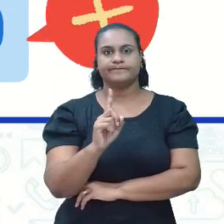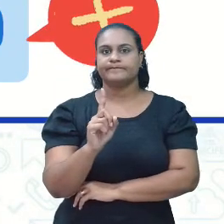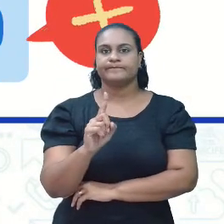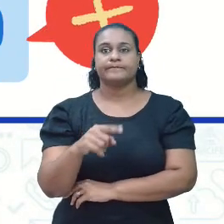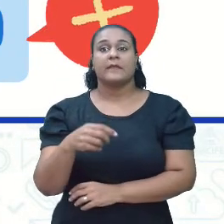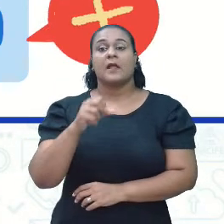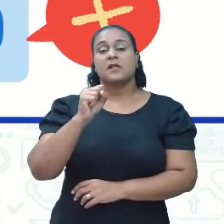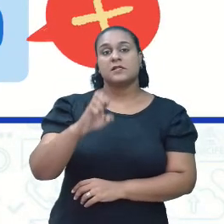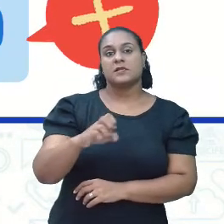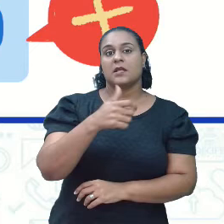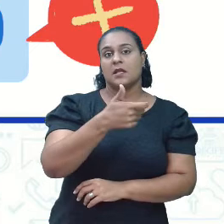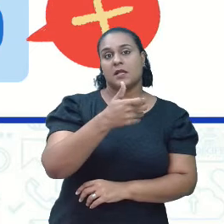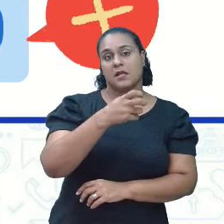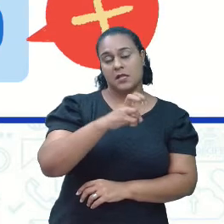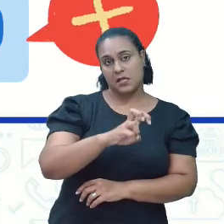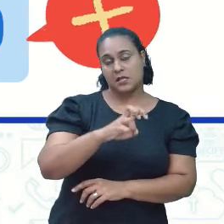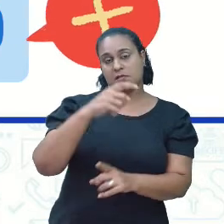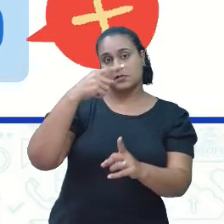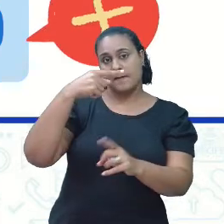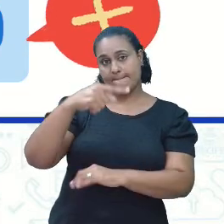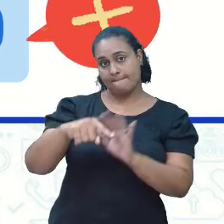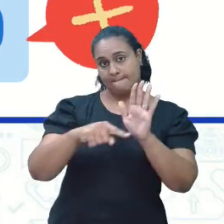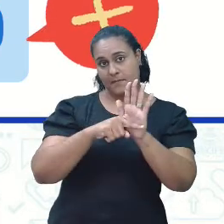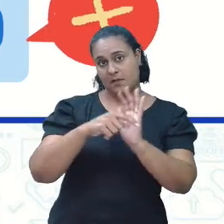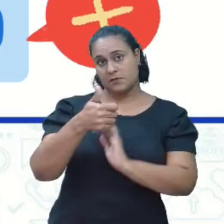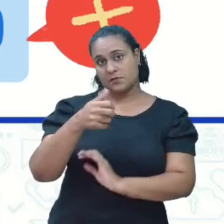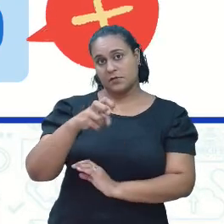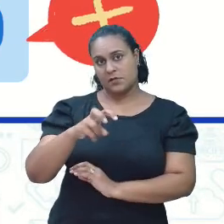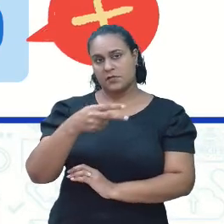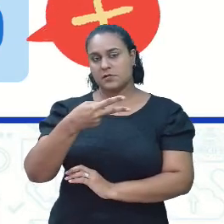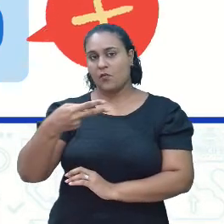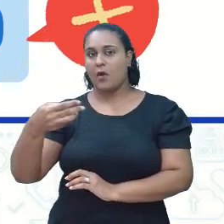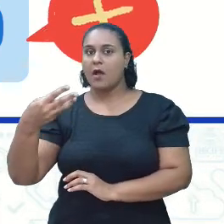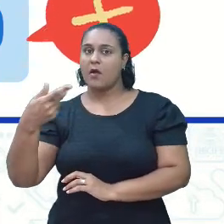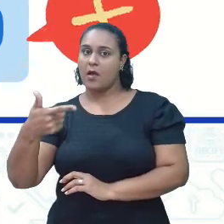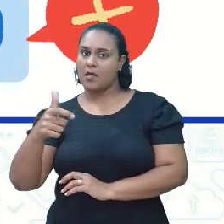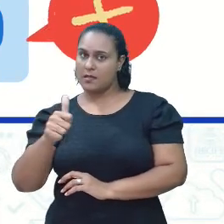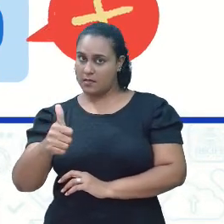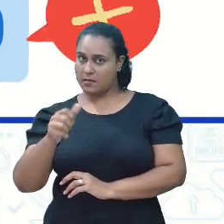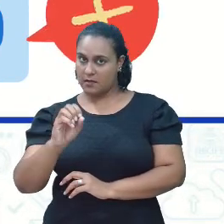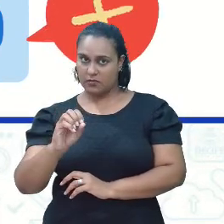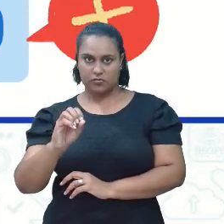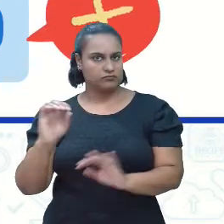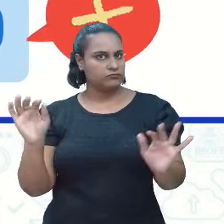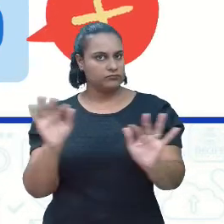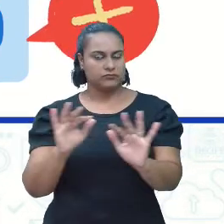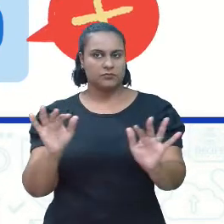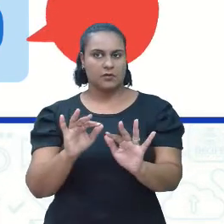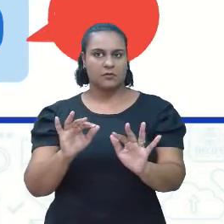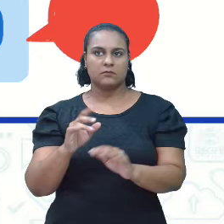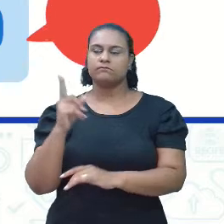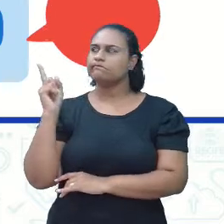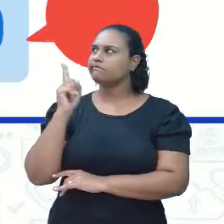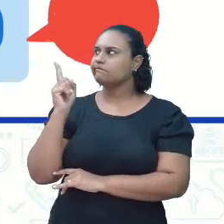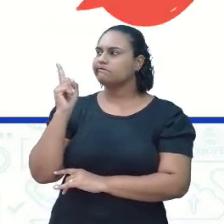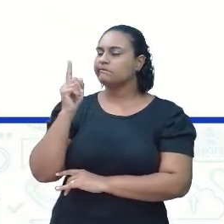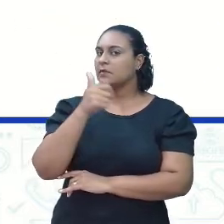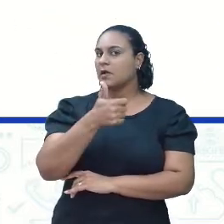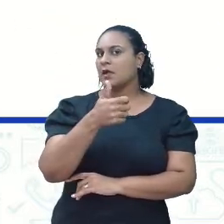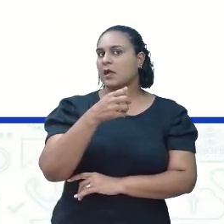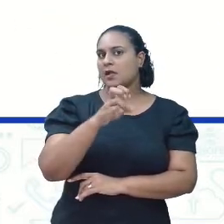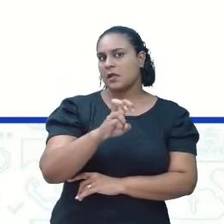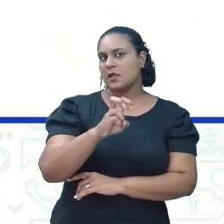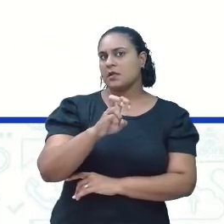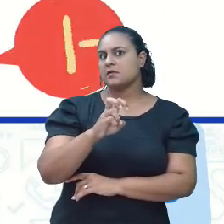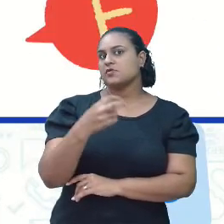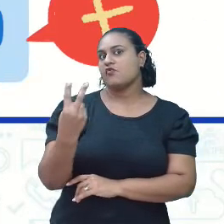e 15, 15 menos 15 não é 10. Então, dizer que aquela bola de vôlei e a bola de basquete valem 15 cada uma,